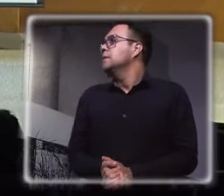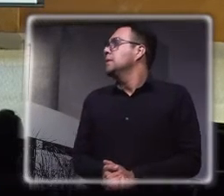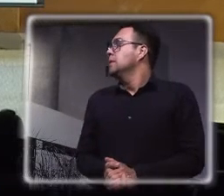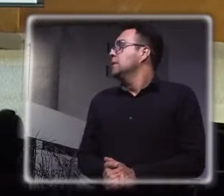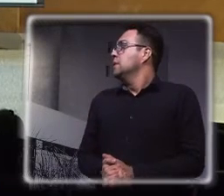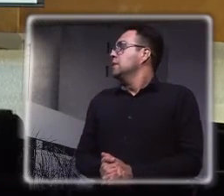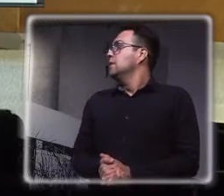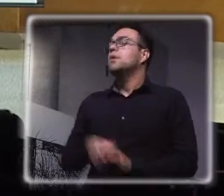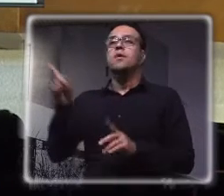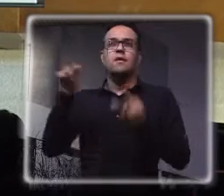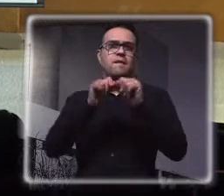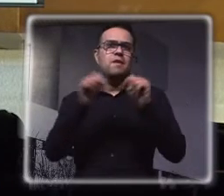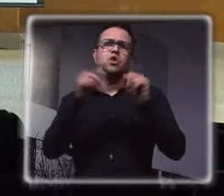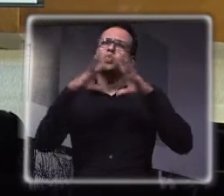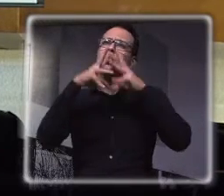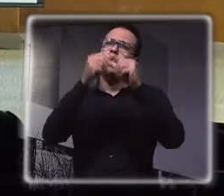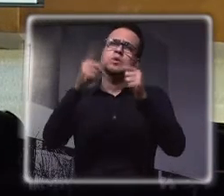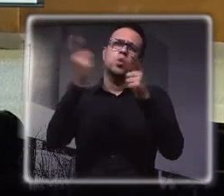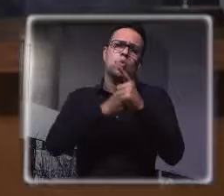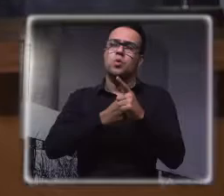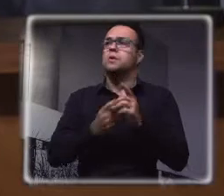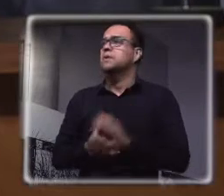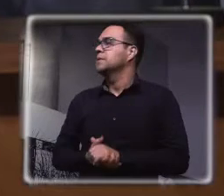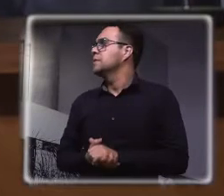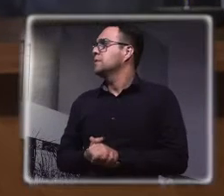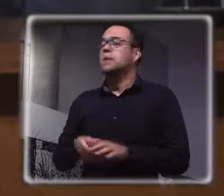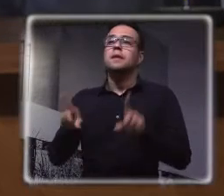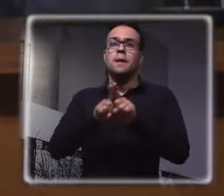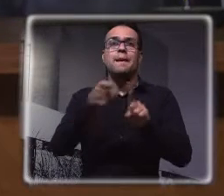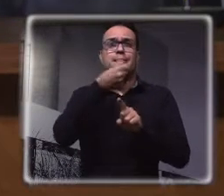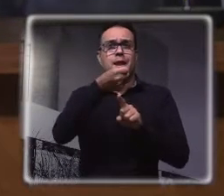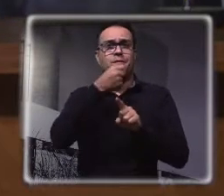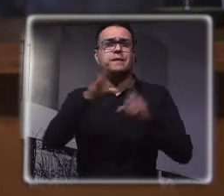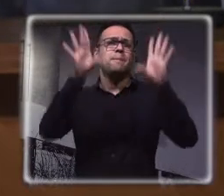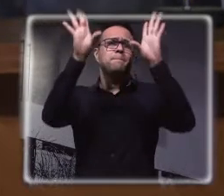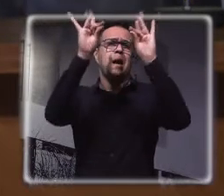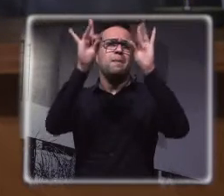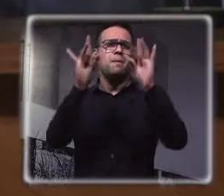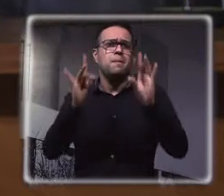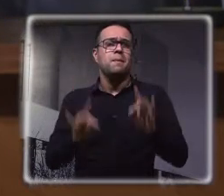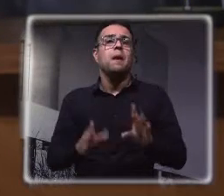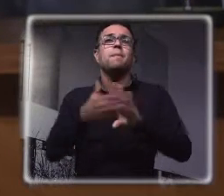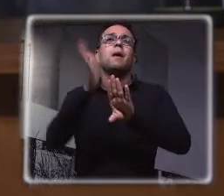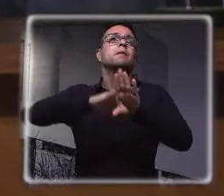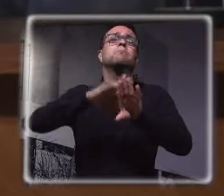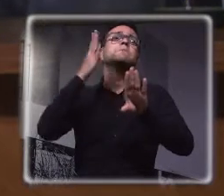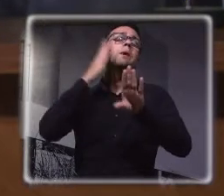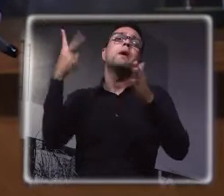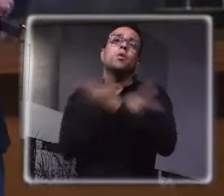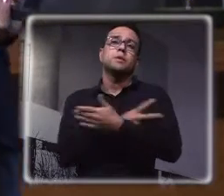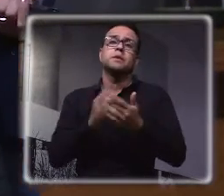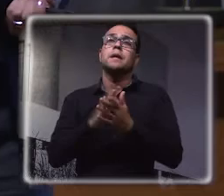fazemos um levantamento de todas as contas, uma entrevista bem detalhada para que a gente possa entender o que está por trás. O